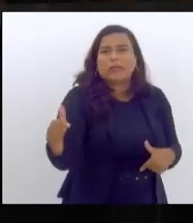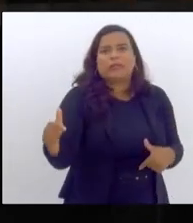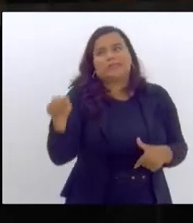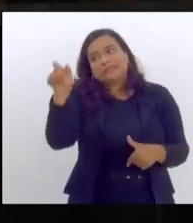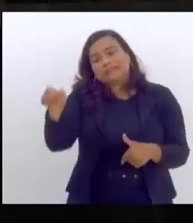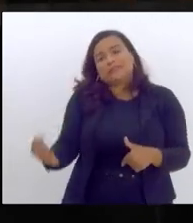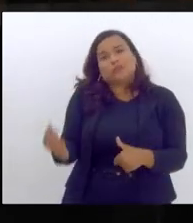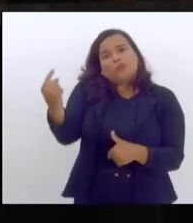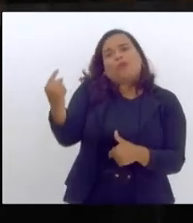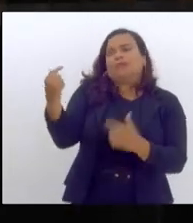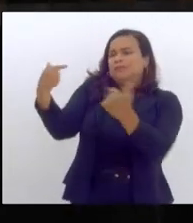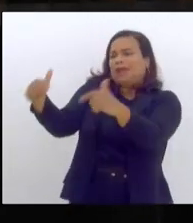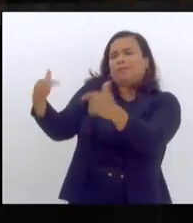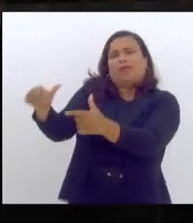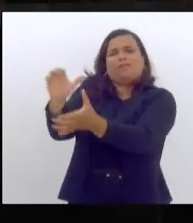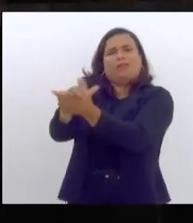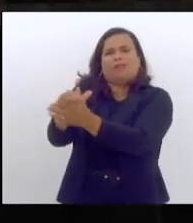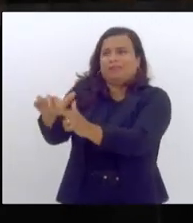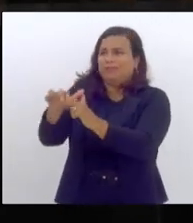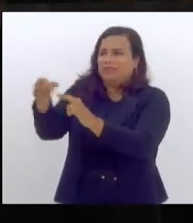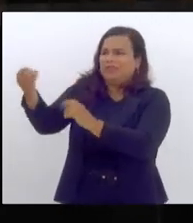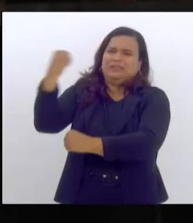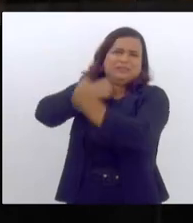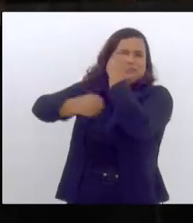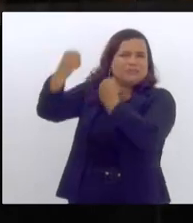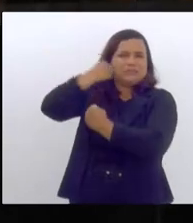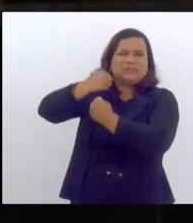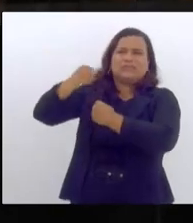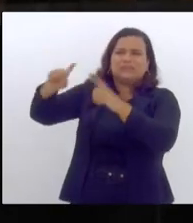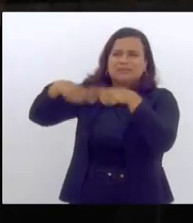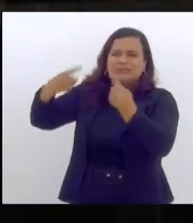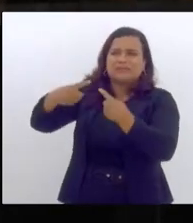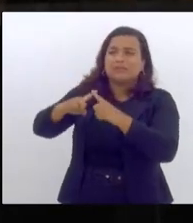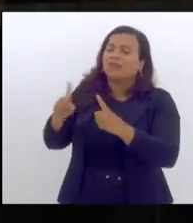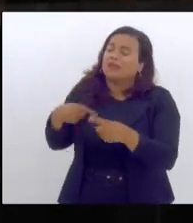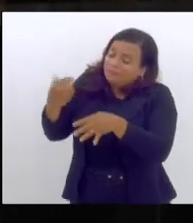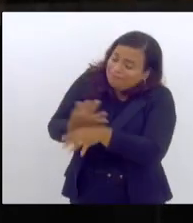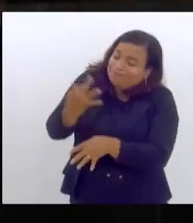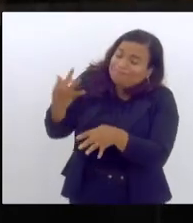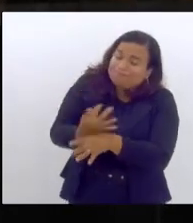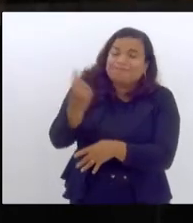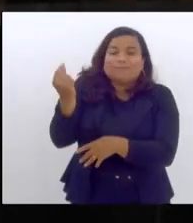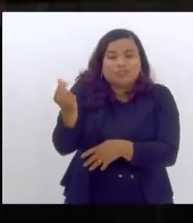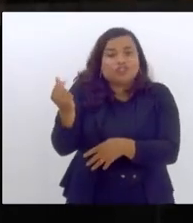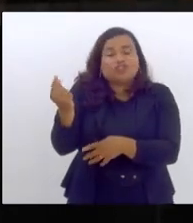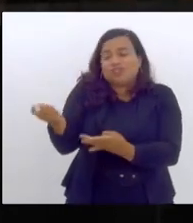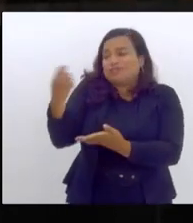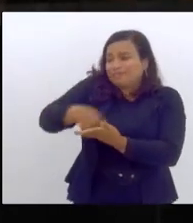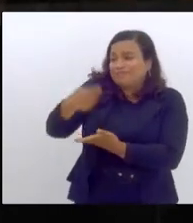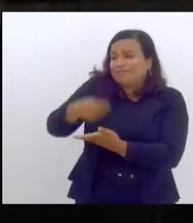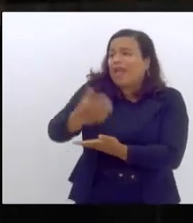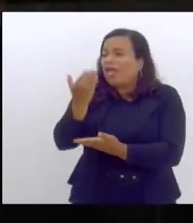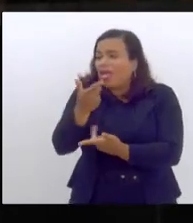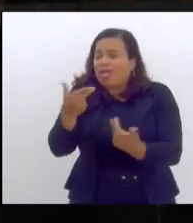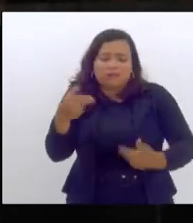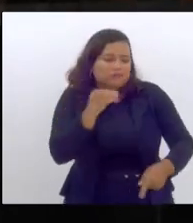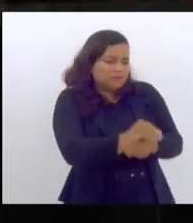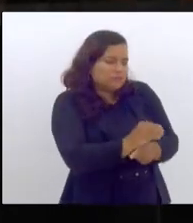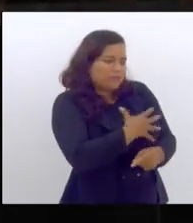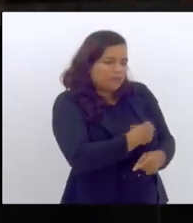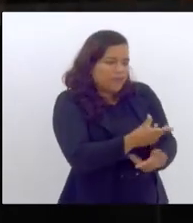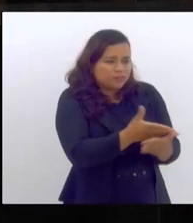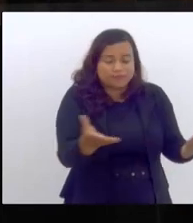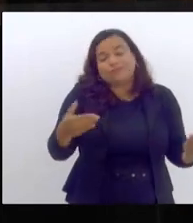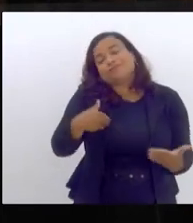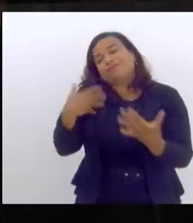que trabalha, e ela, para não perder muitas vezes o sustento da sua família, dos seus filhos, acaba virando